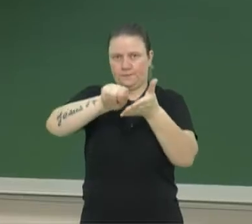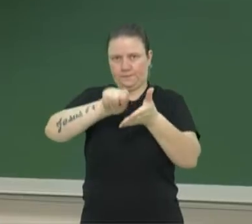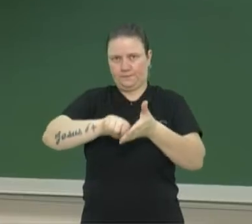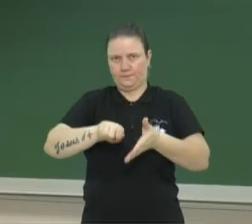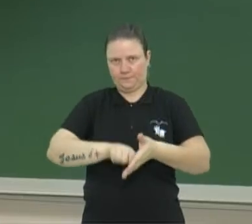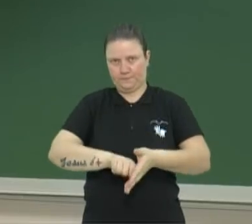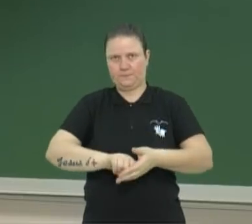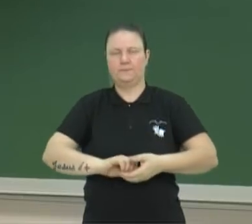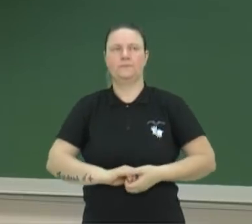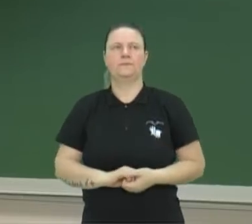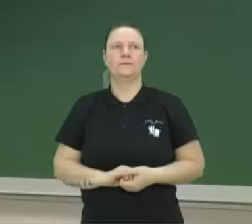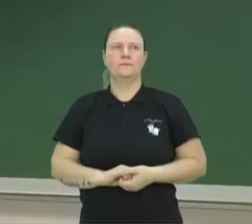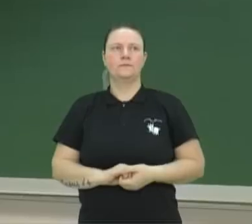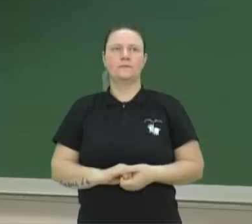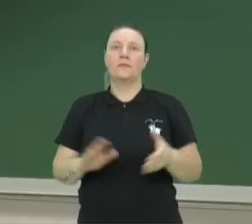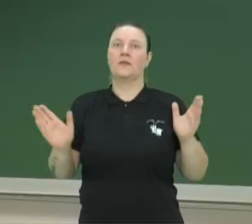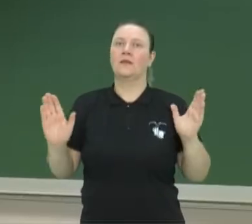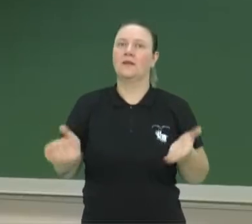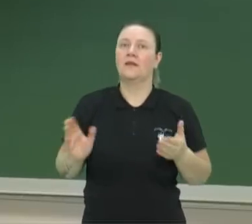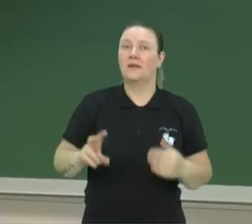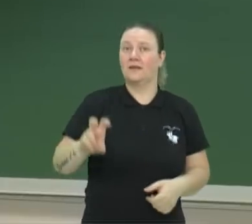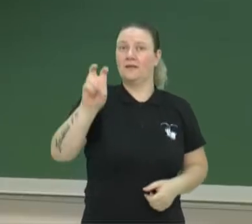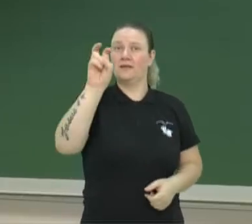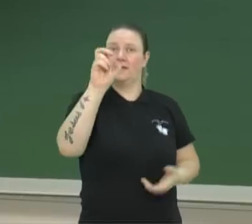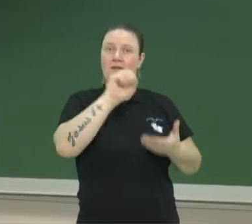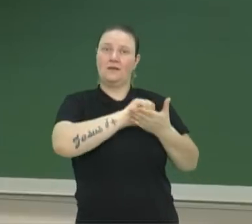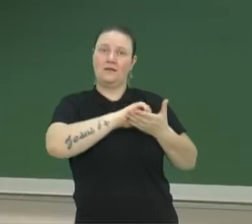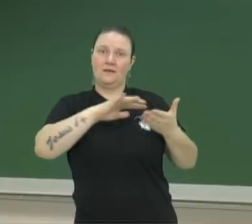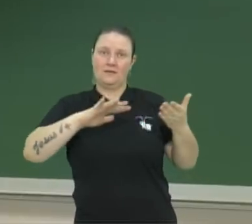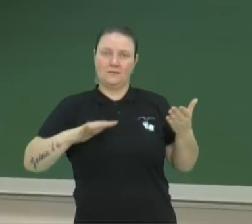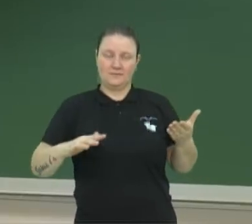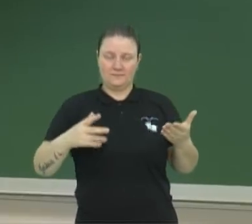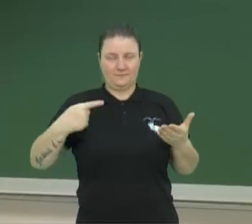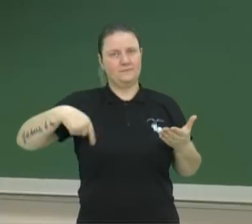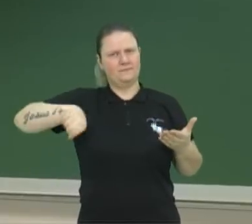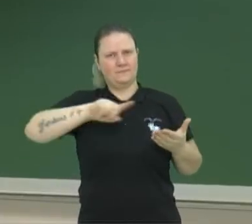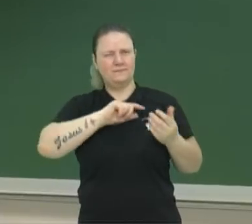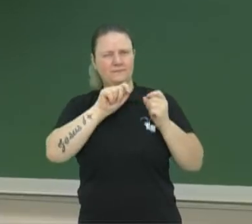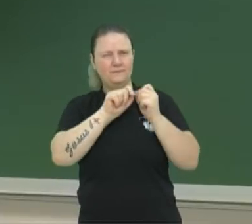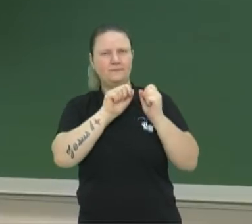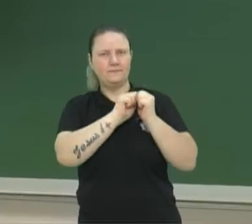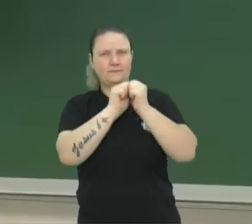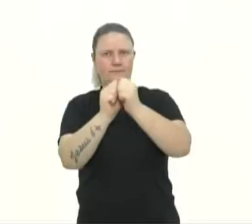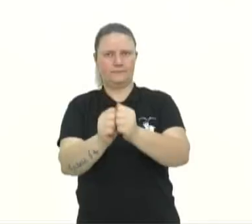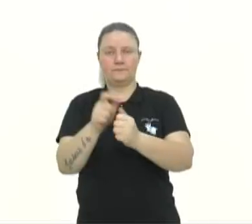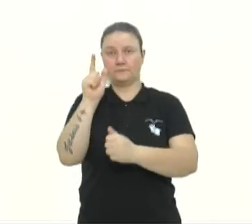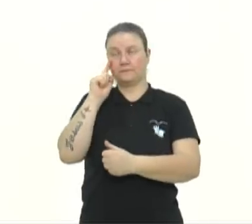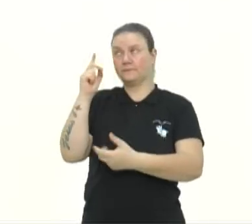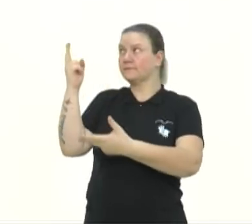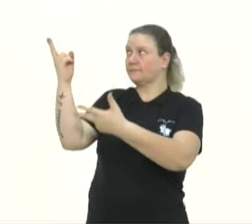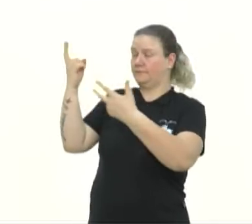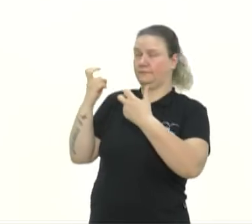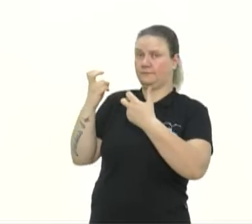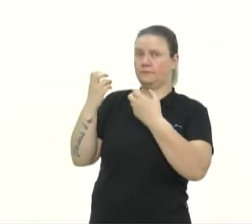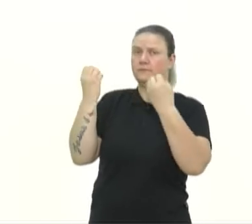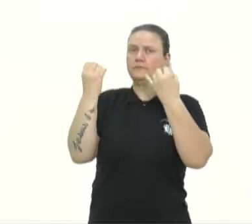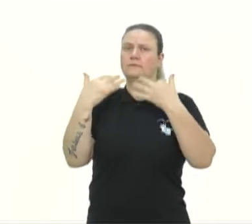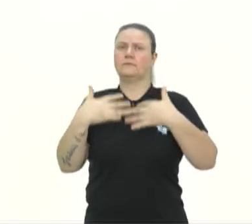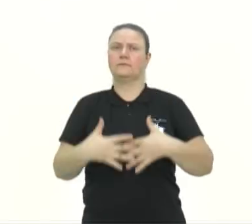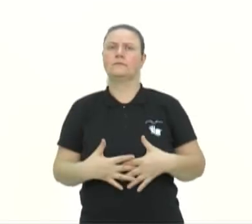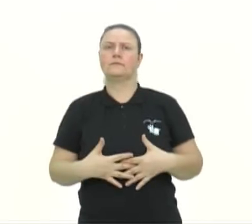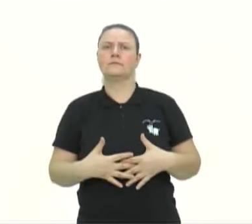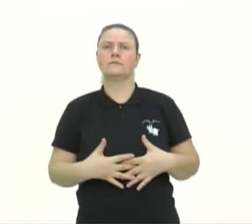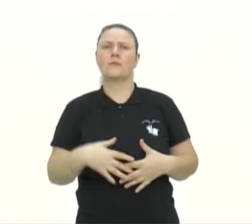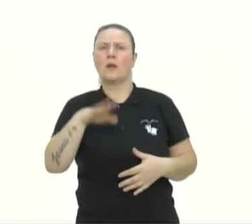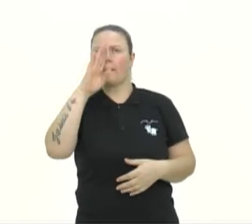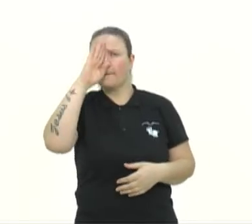beleza? E agora, a quinta atividade para nós fazermos juntos. Acompanhe comigo. Agora, descreva algumas